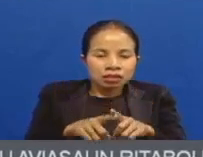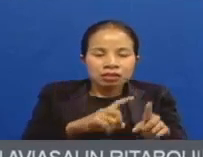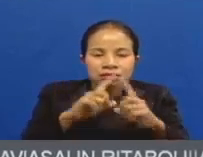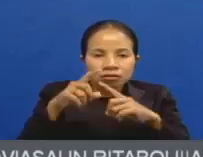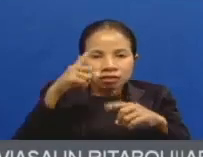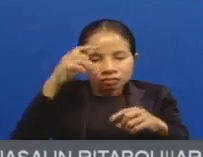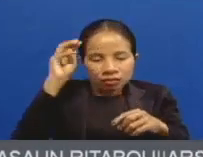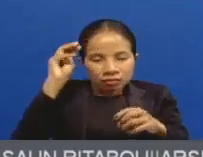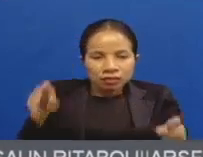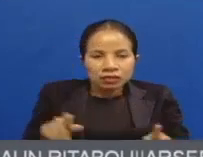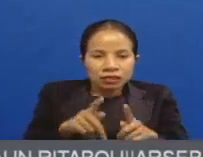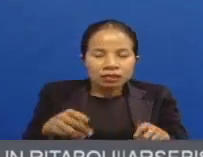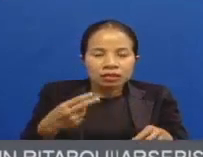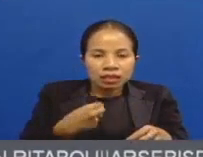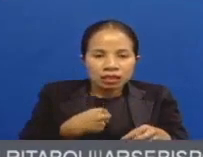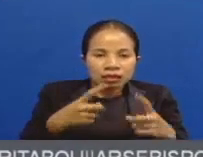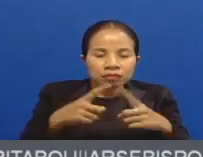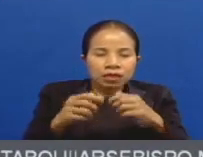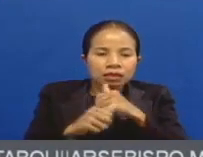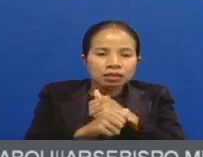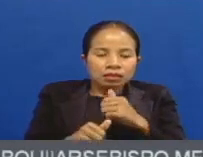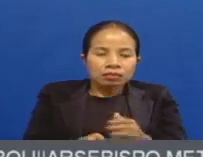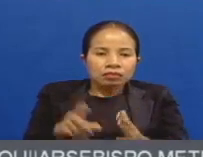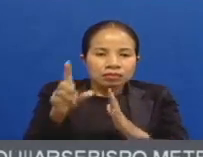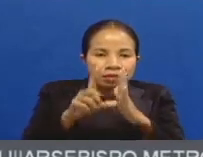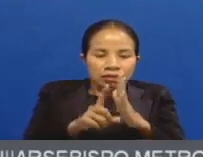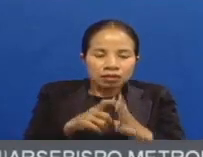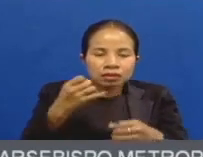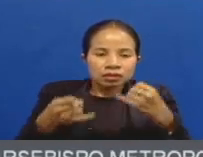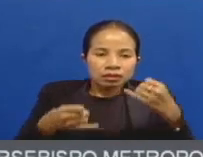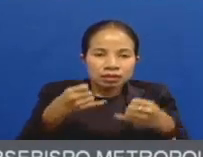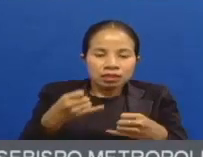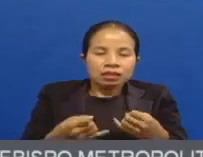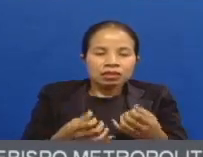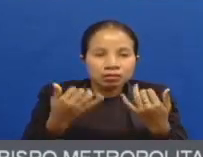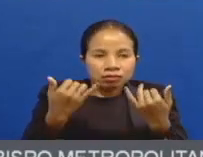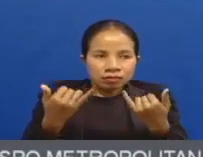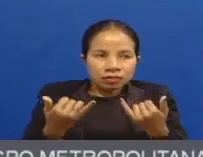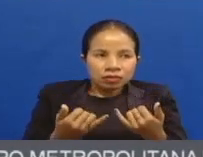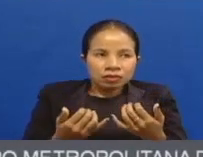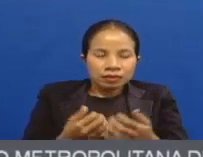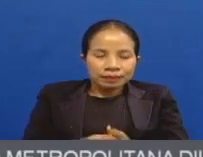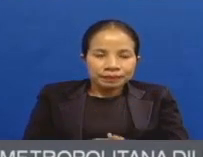Tamba Ministério Público magnain ba ação penal. Iha janeiro maito iha